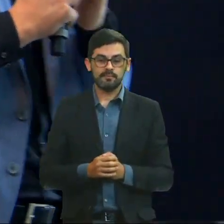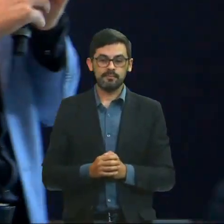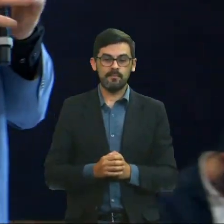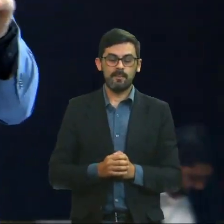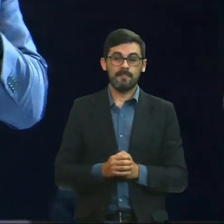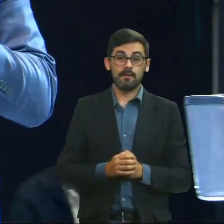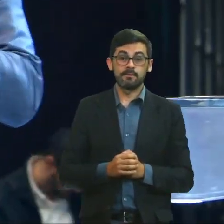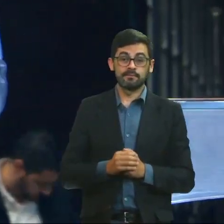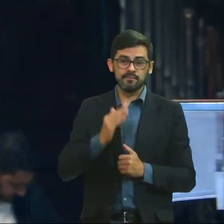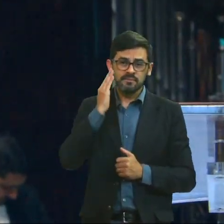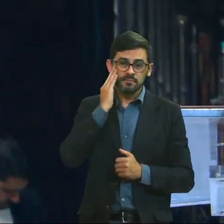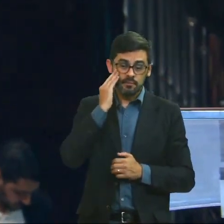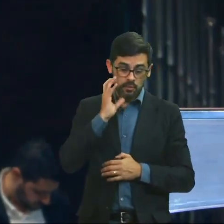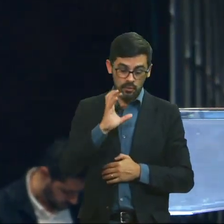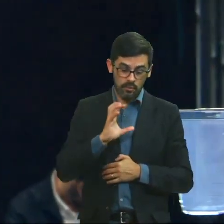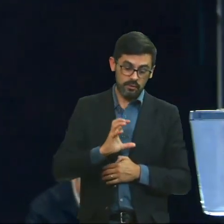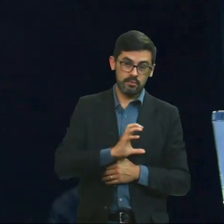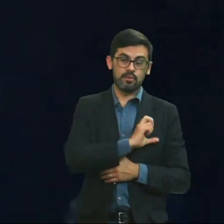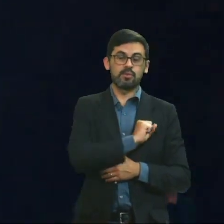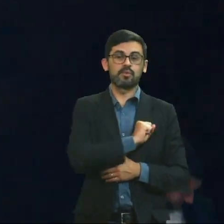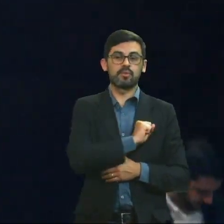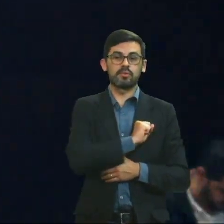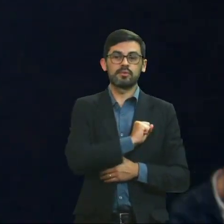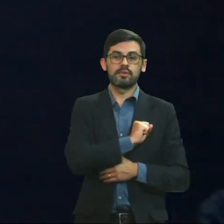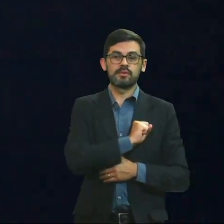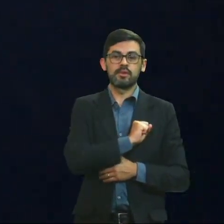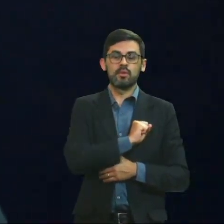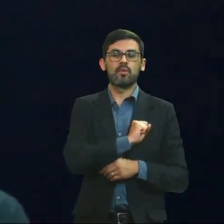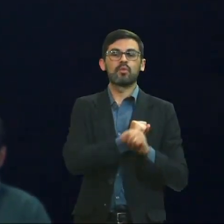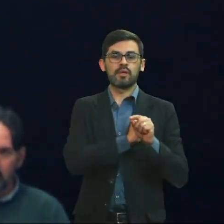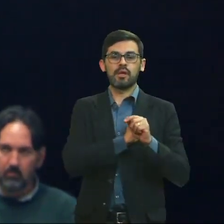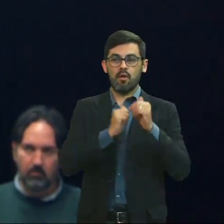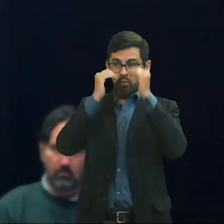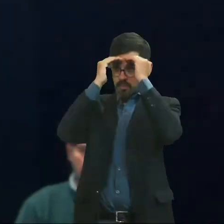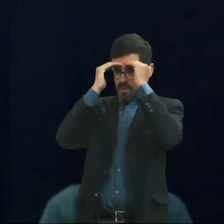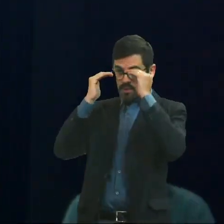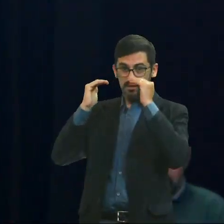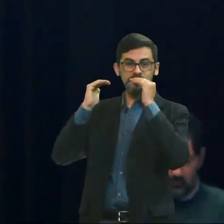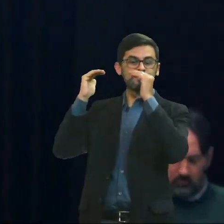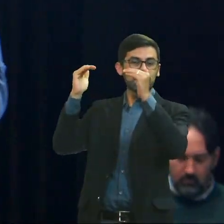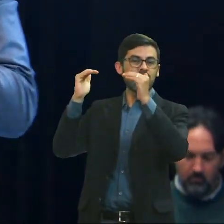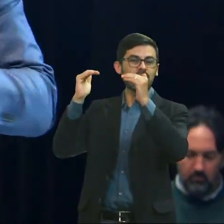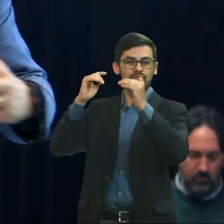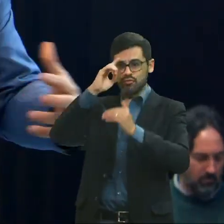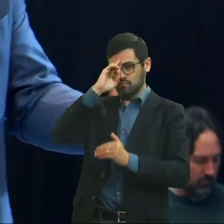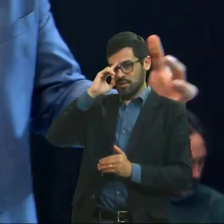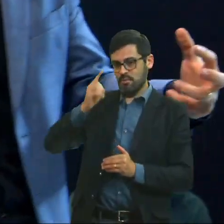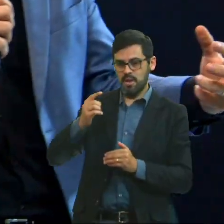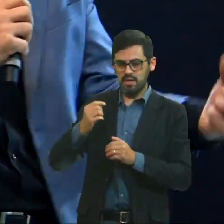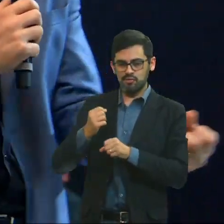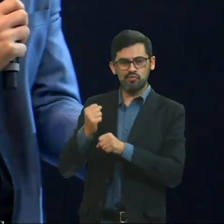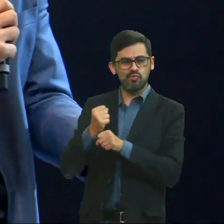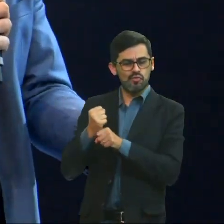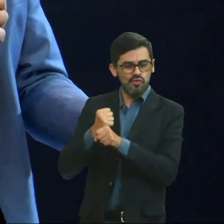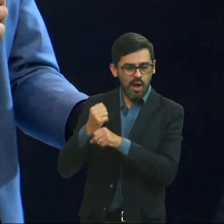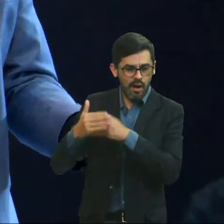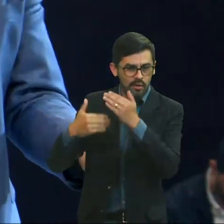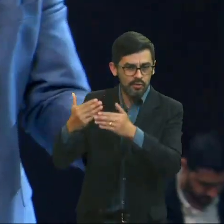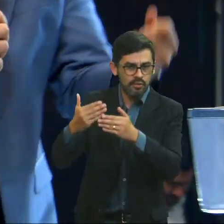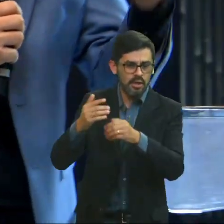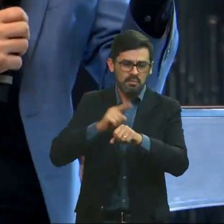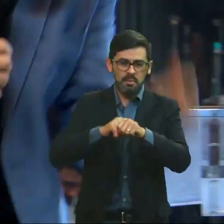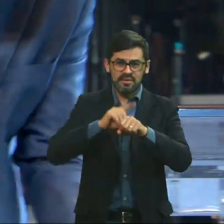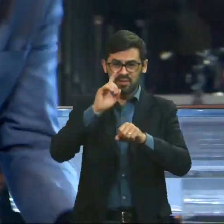O amor tem a ver com o cumprimento da palavra ao longo do tempo. Quando as dificuldades vêm e a gente